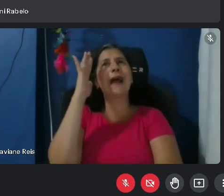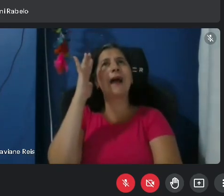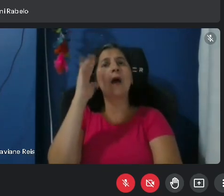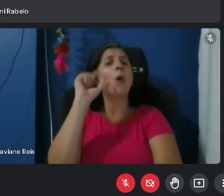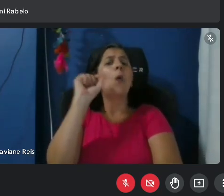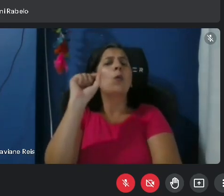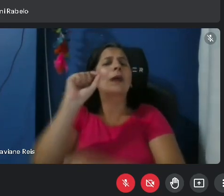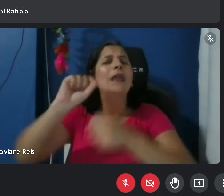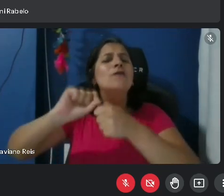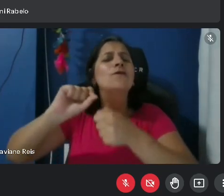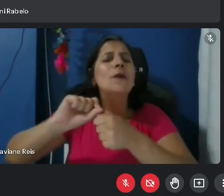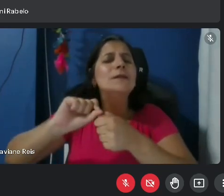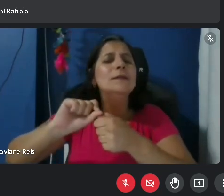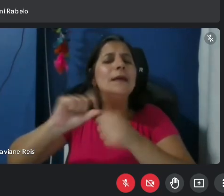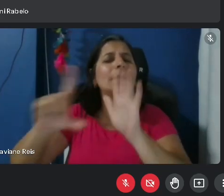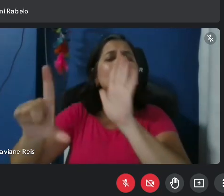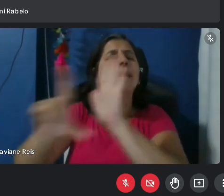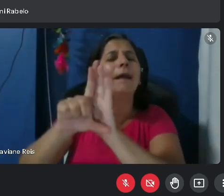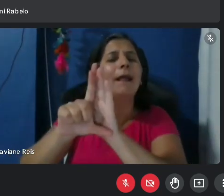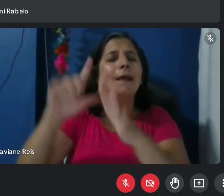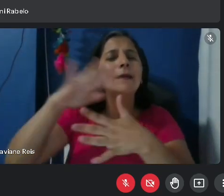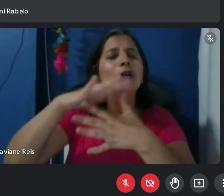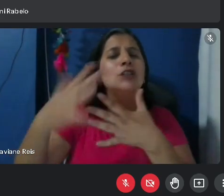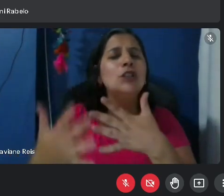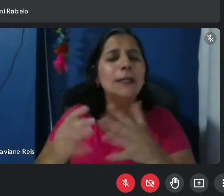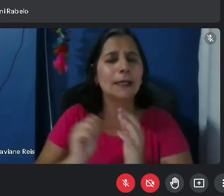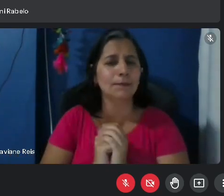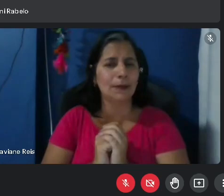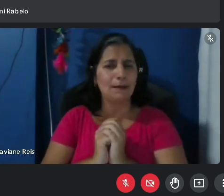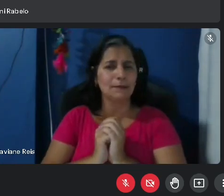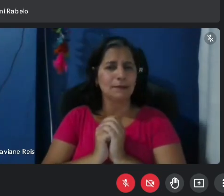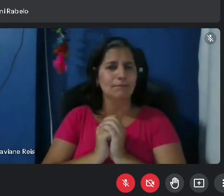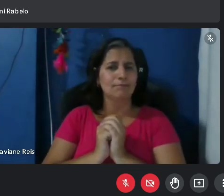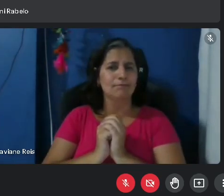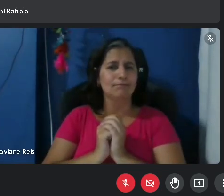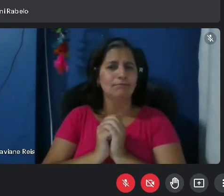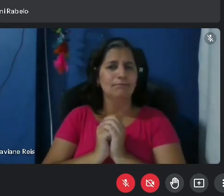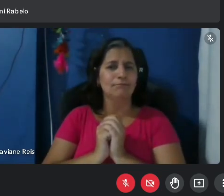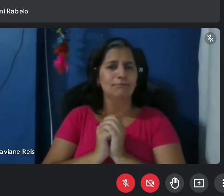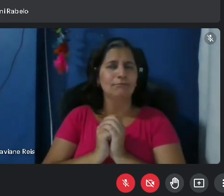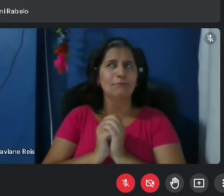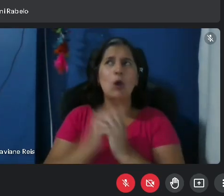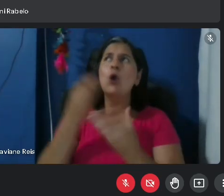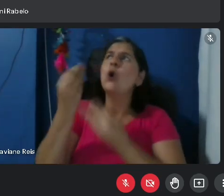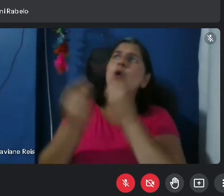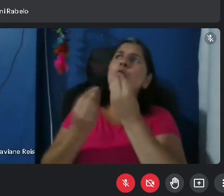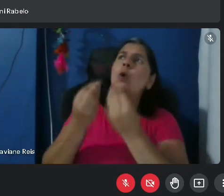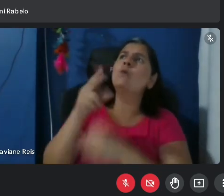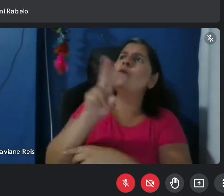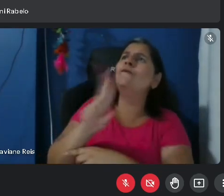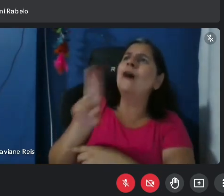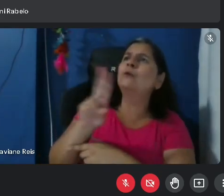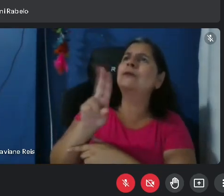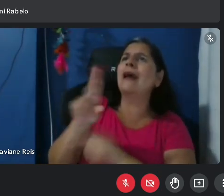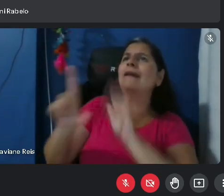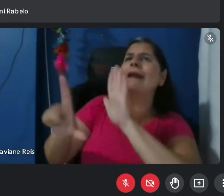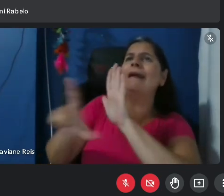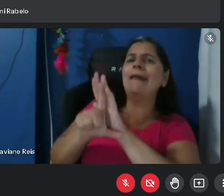Então, vocês devem estar pensando o que faz a lei de